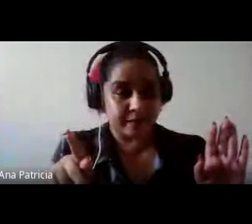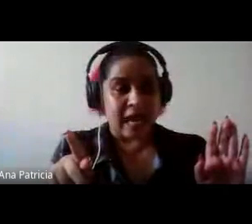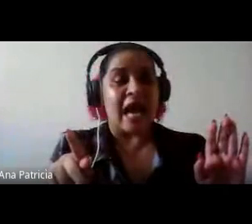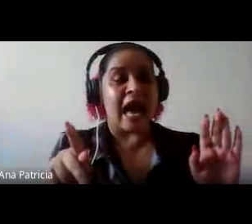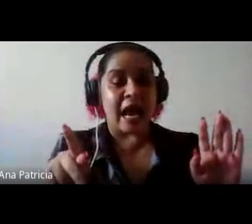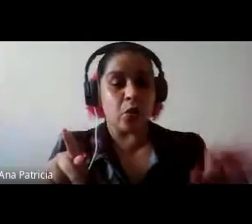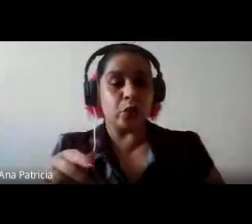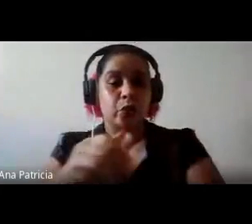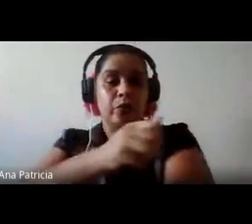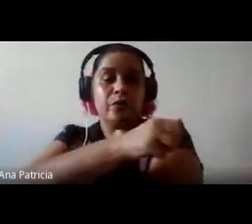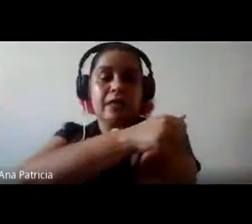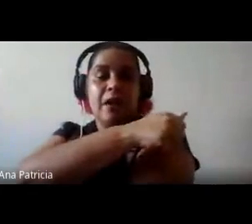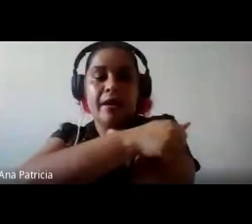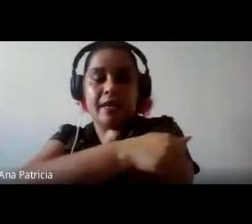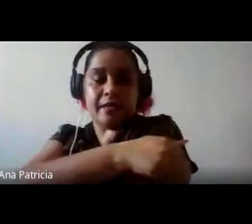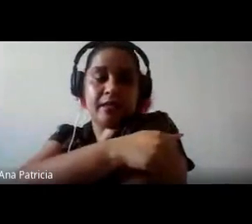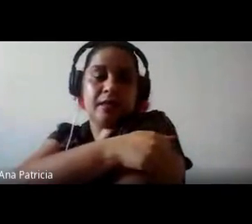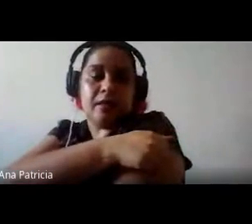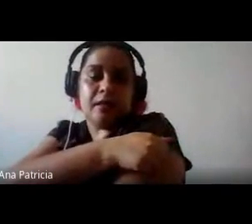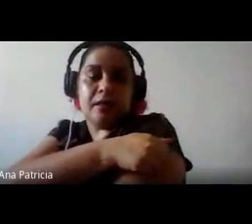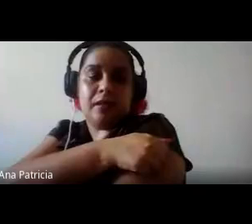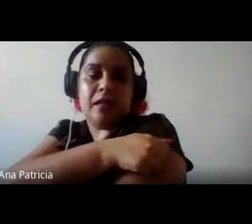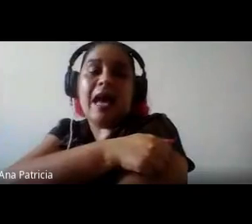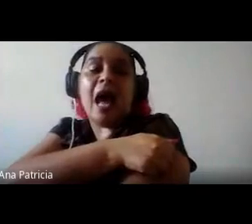diferença. Aluno, o sinal é esse.